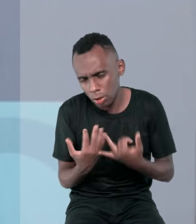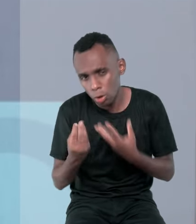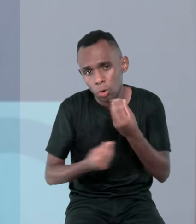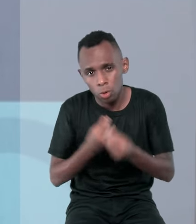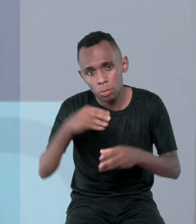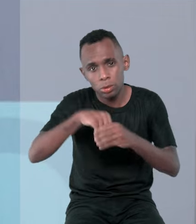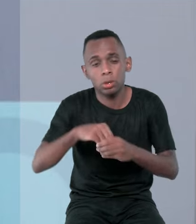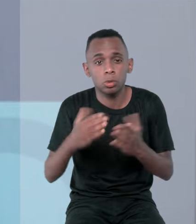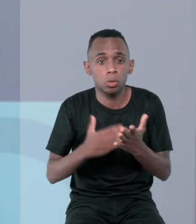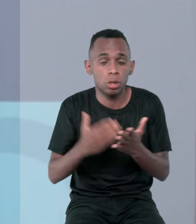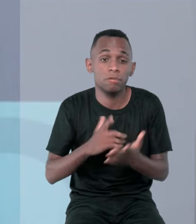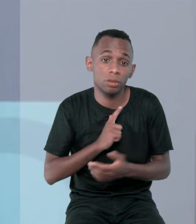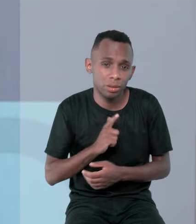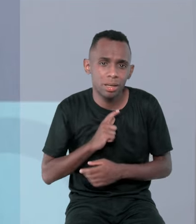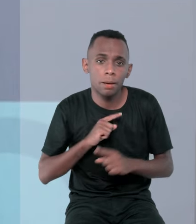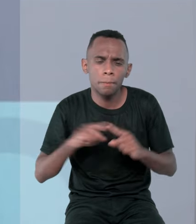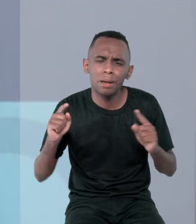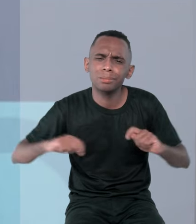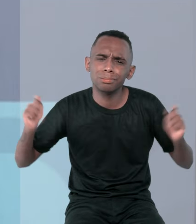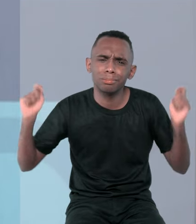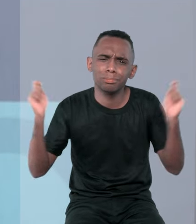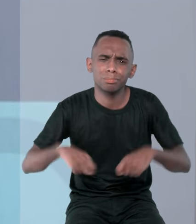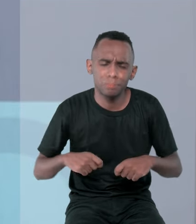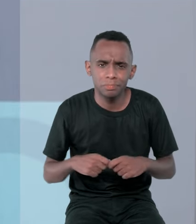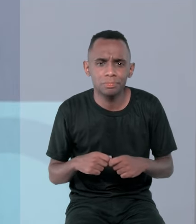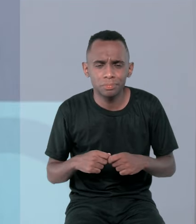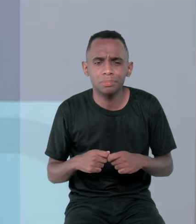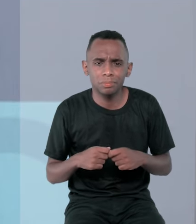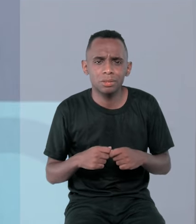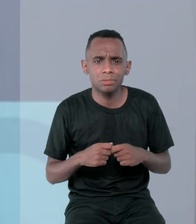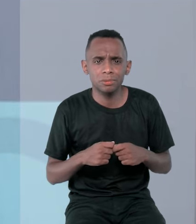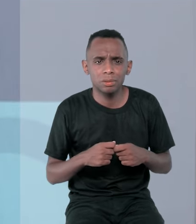livro, mas ela é tão combativa, tão combatida